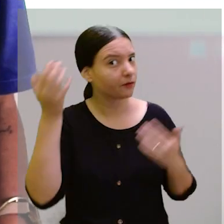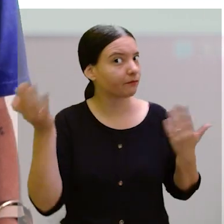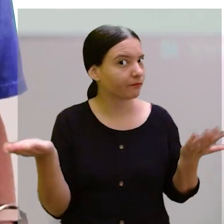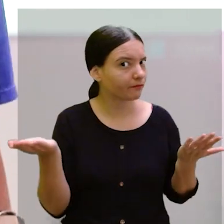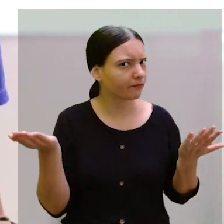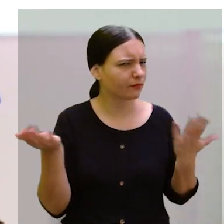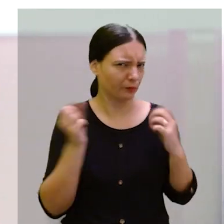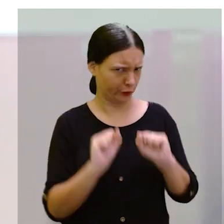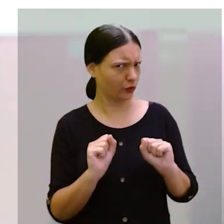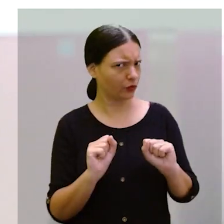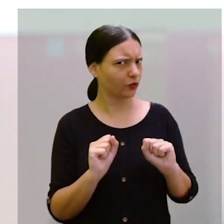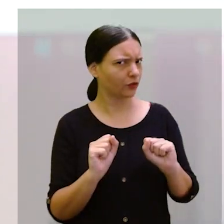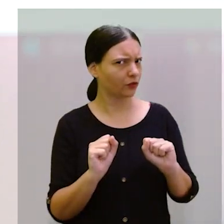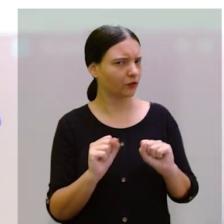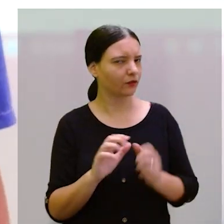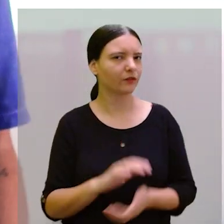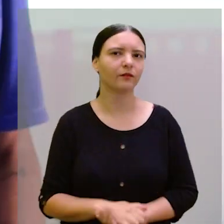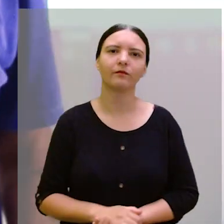Pode?